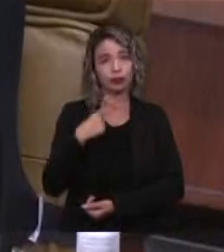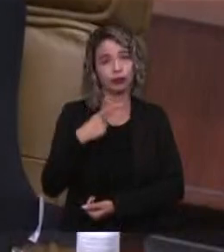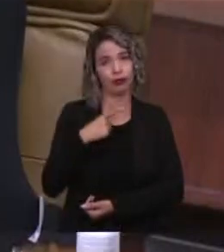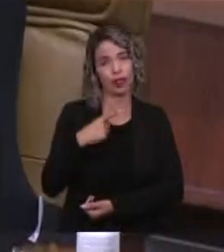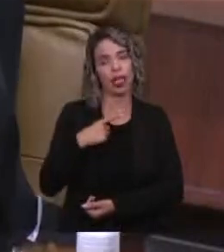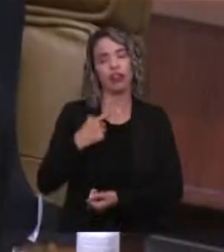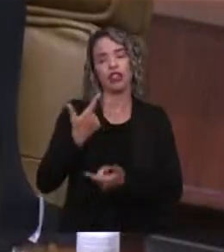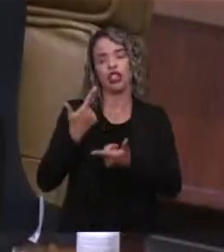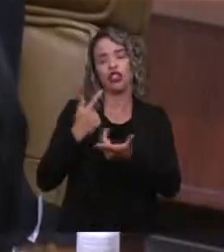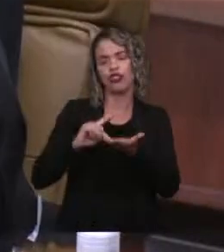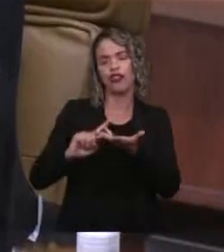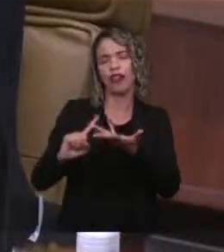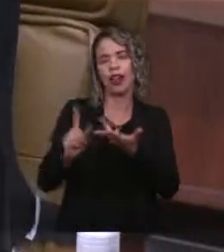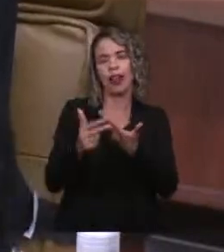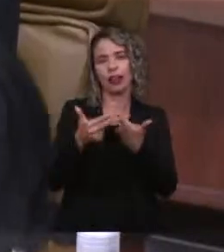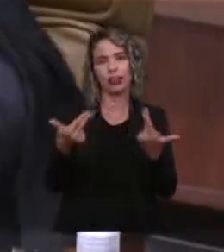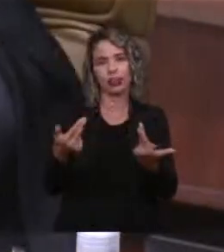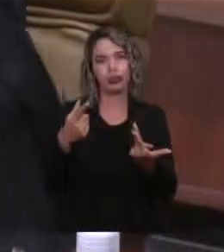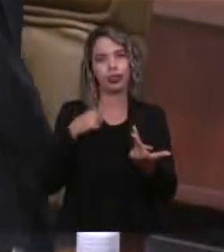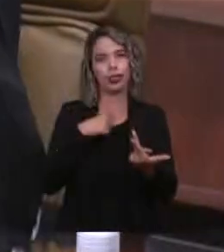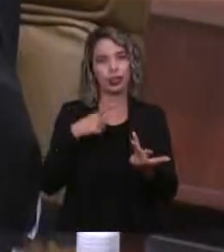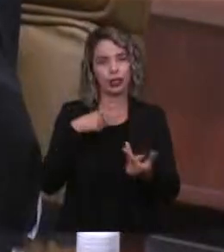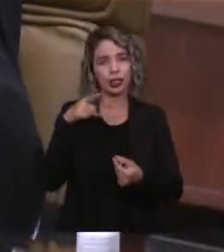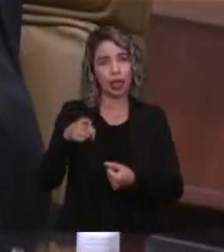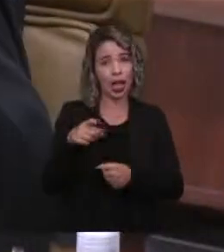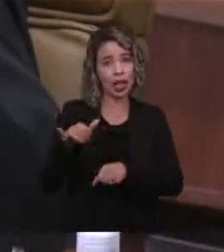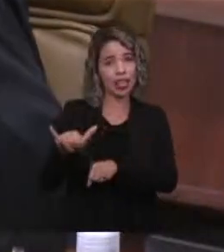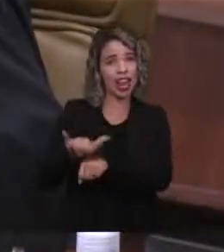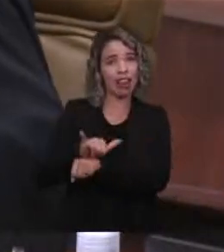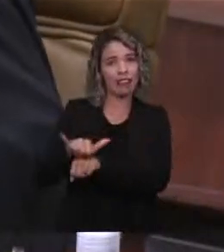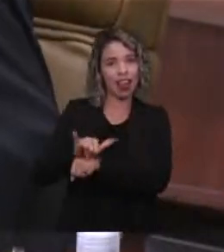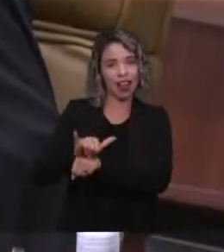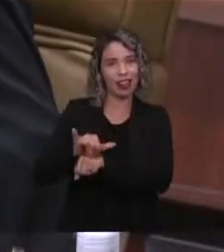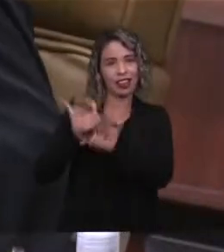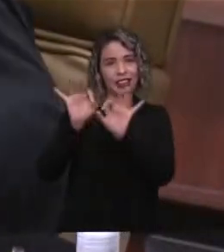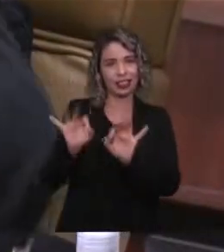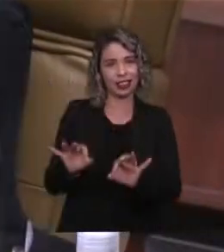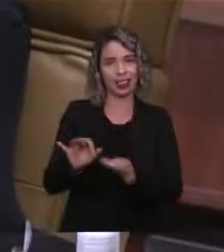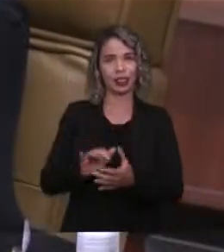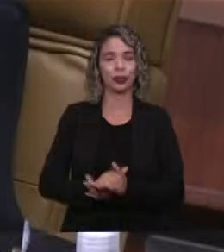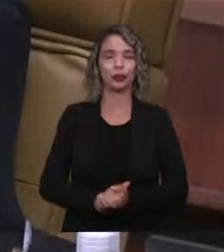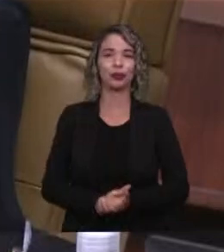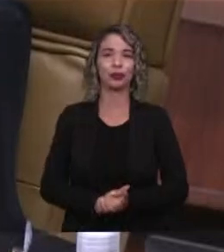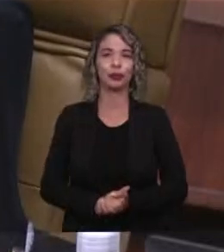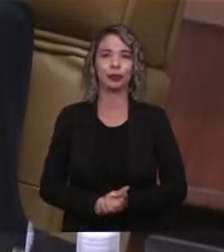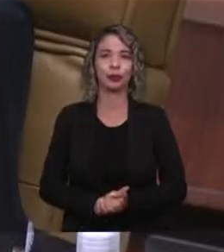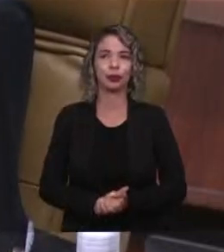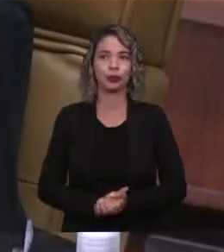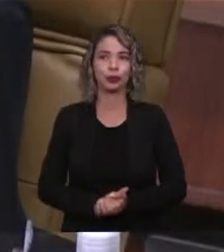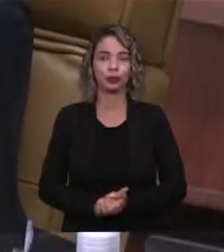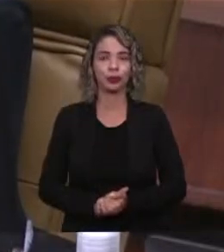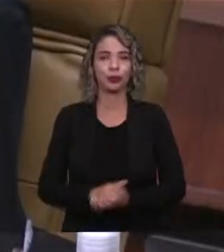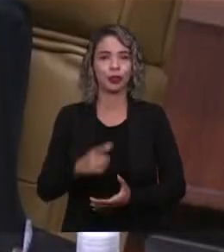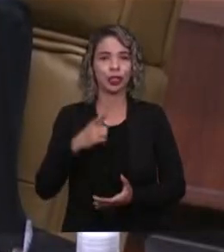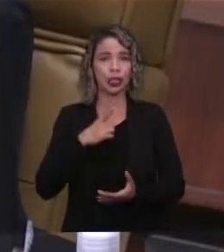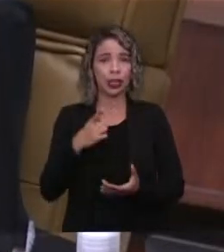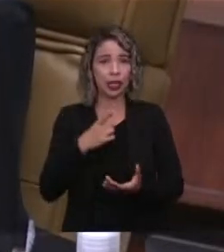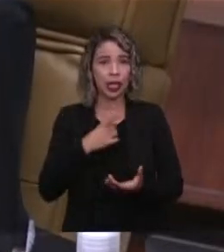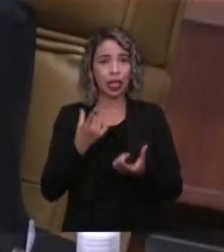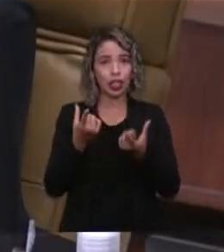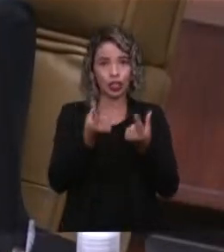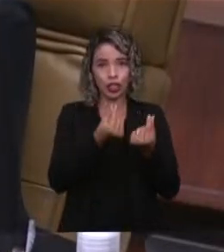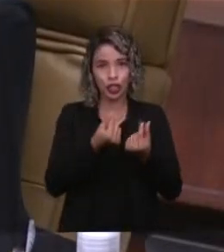uma sequência de atos que levariam a essa lavagem de recursos, de ativos.